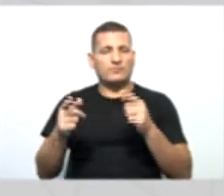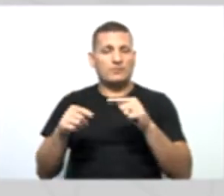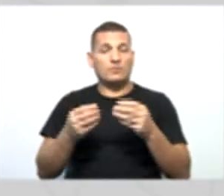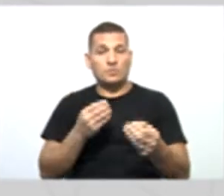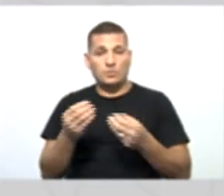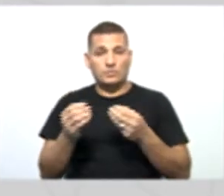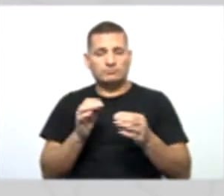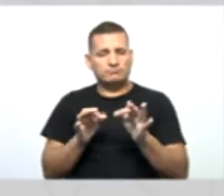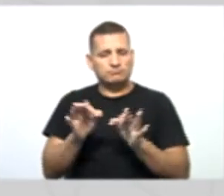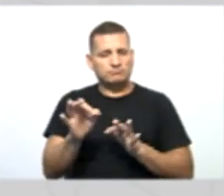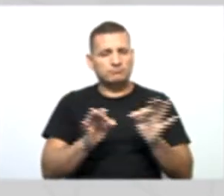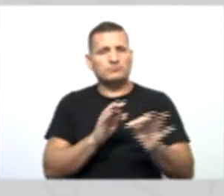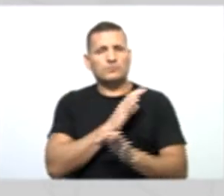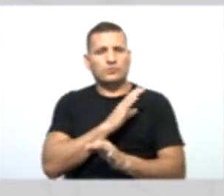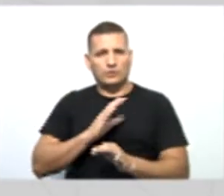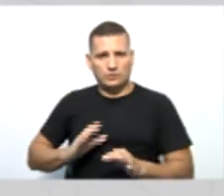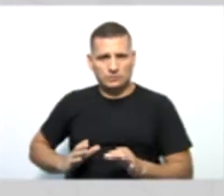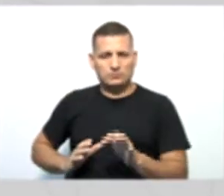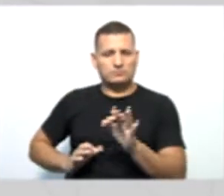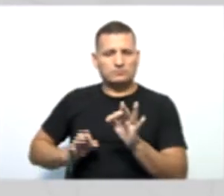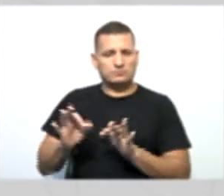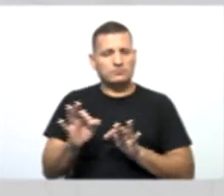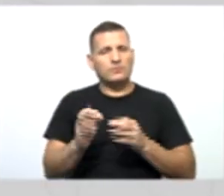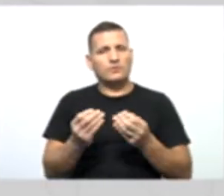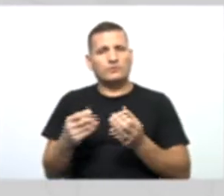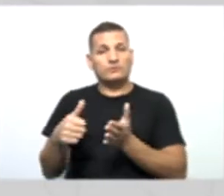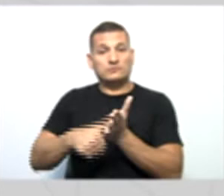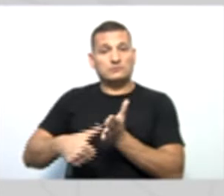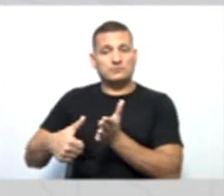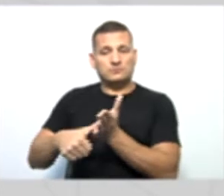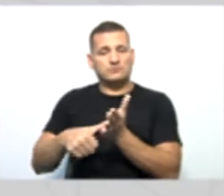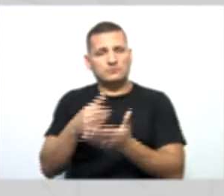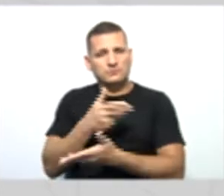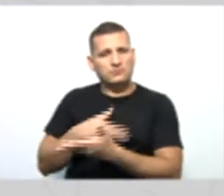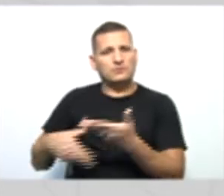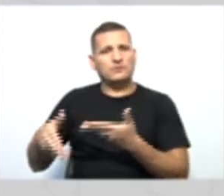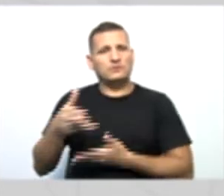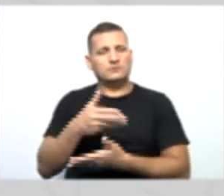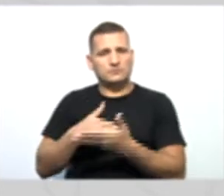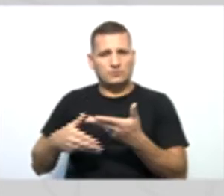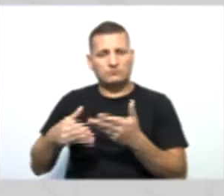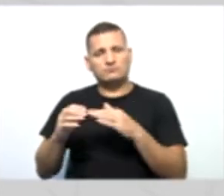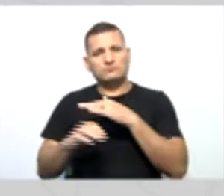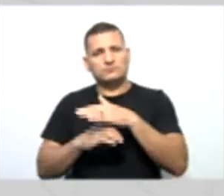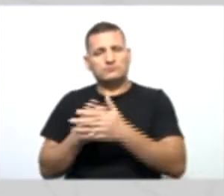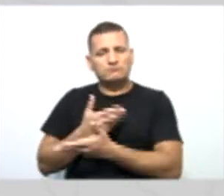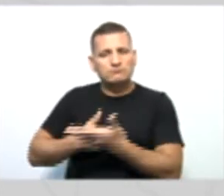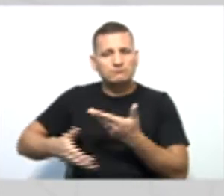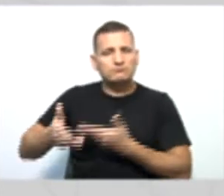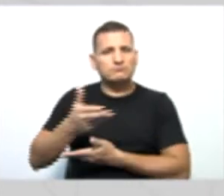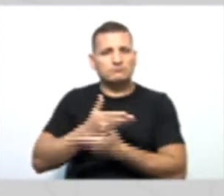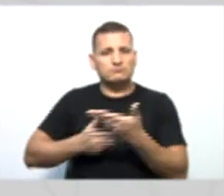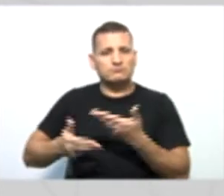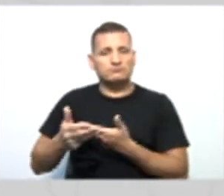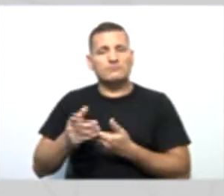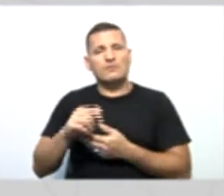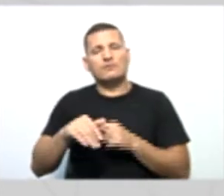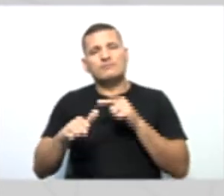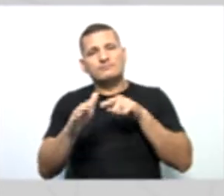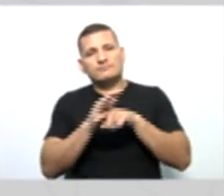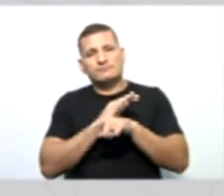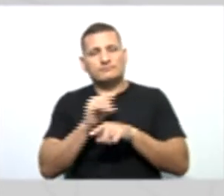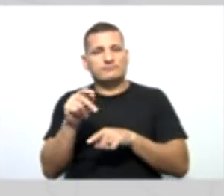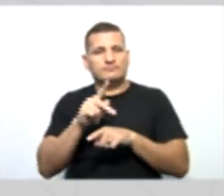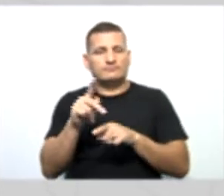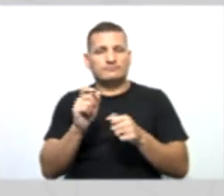os padrões de interação dos empreendimentos e indivíduos do APL. É a perguntinha que a professora